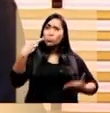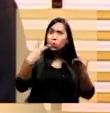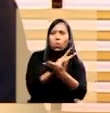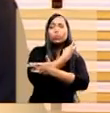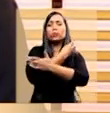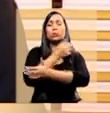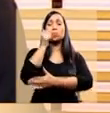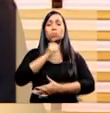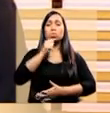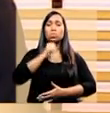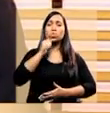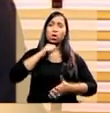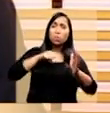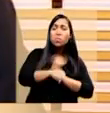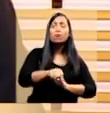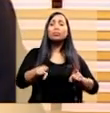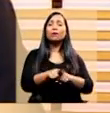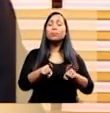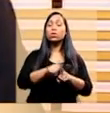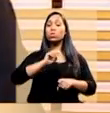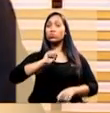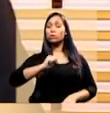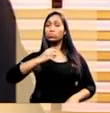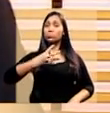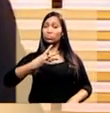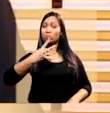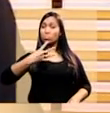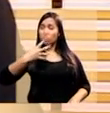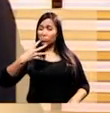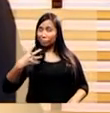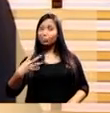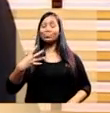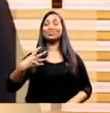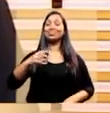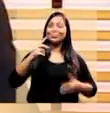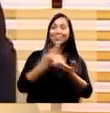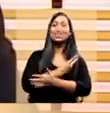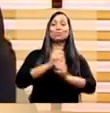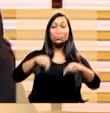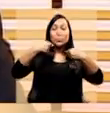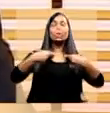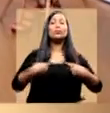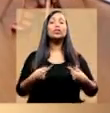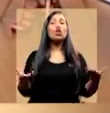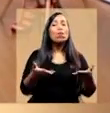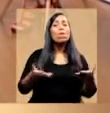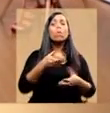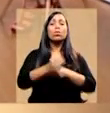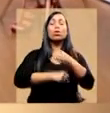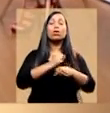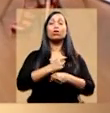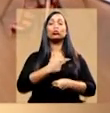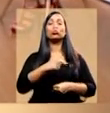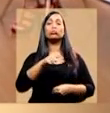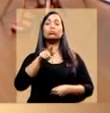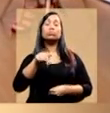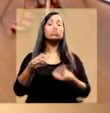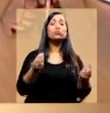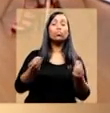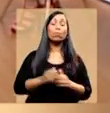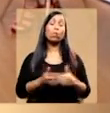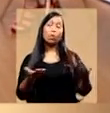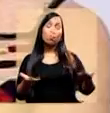764 casos de lesão corporal e 804 casos de ameaça. E 2017, como é que a gente está em termos de